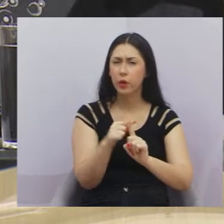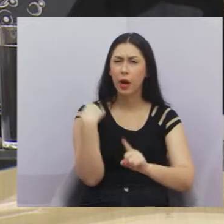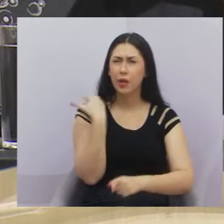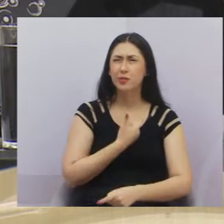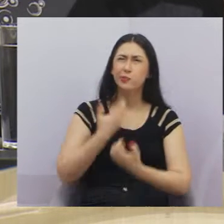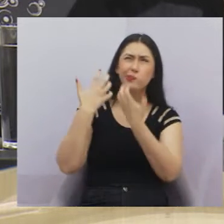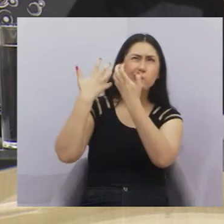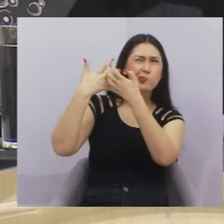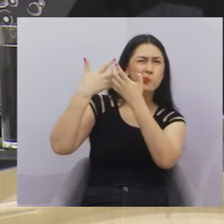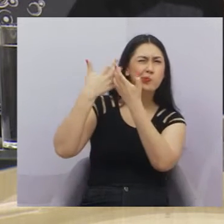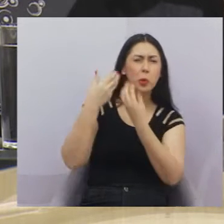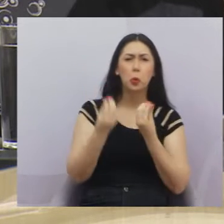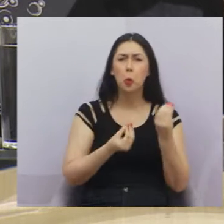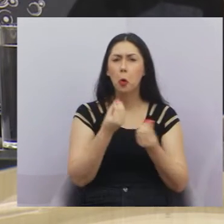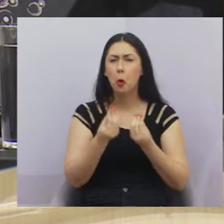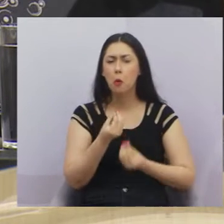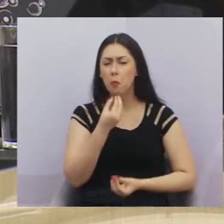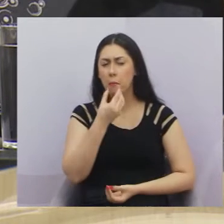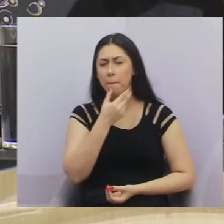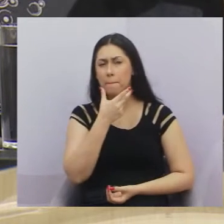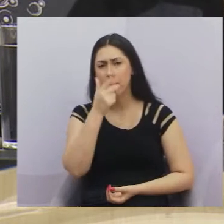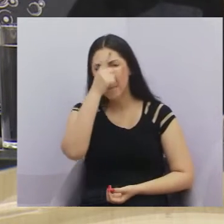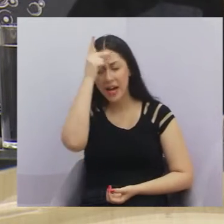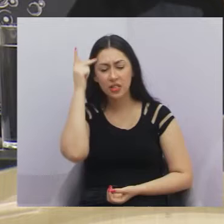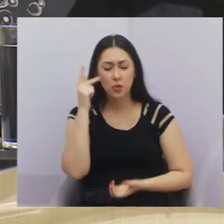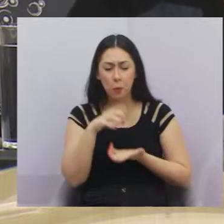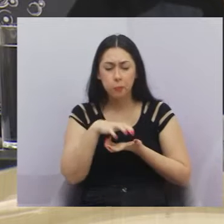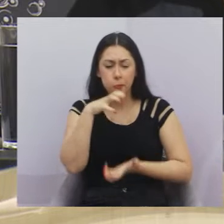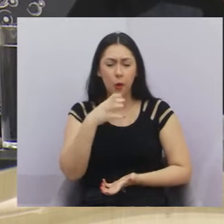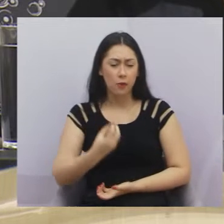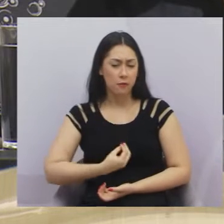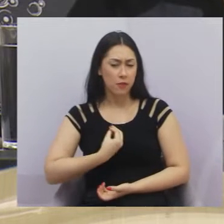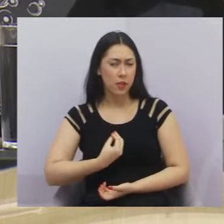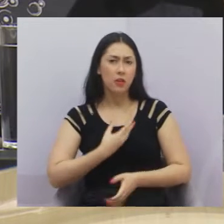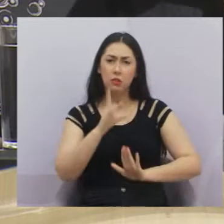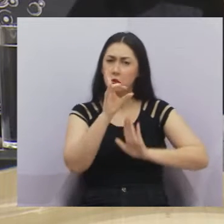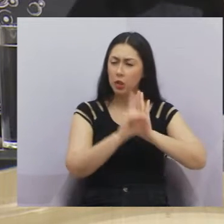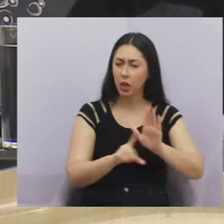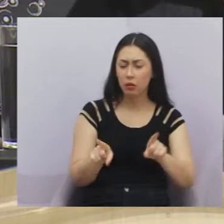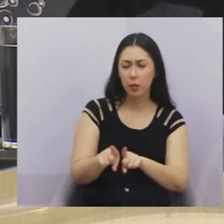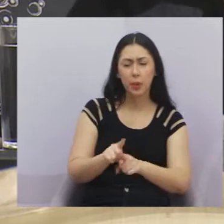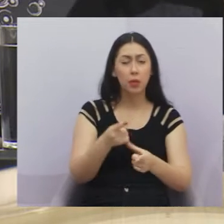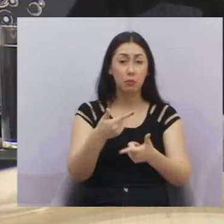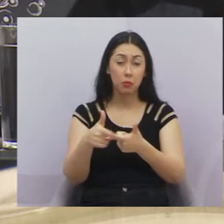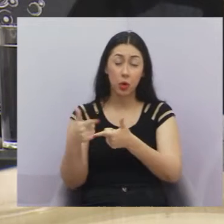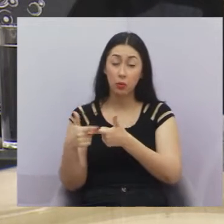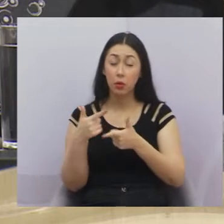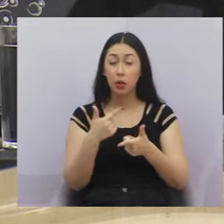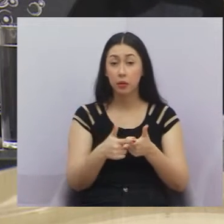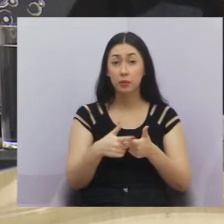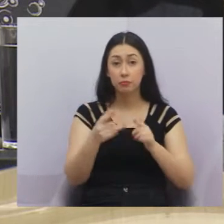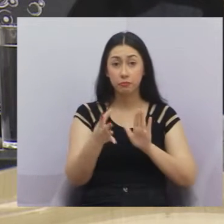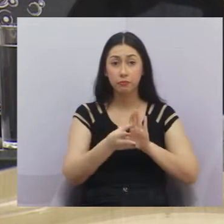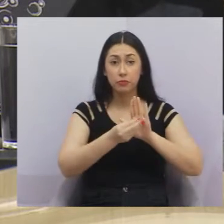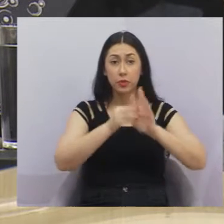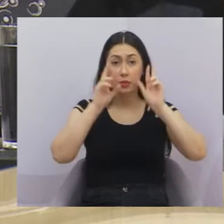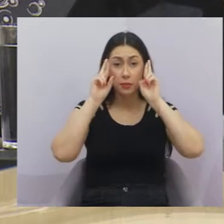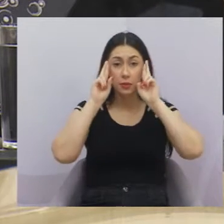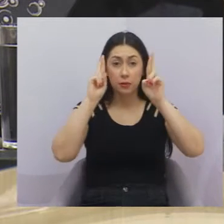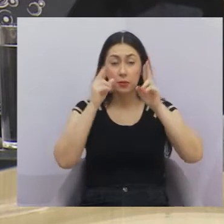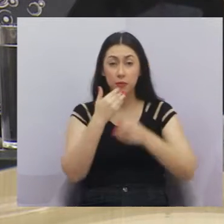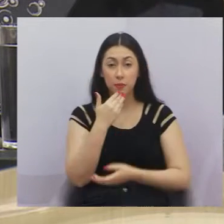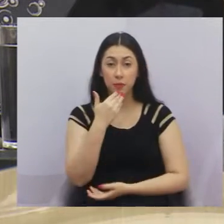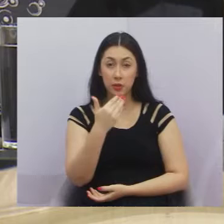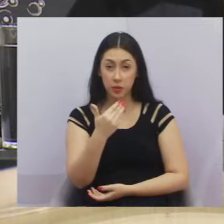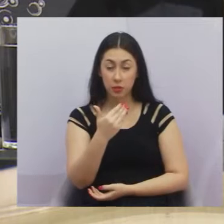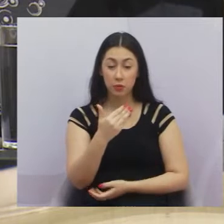a situação dos idosos em nosso país, seus direitos e dificuldades. Feito esse registro, respeitosamente requeremos